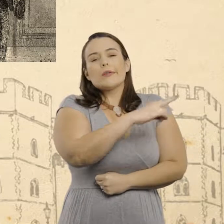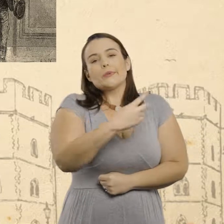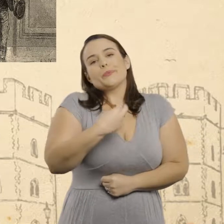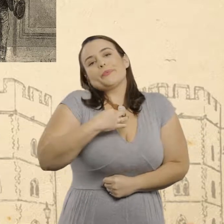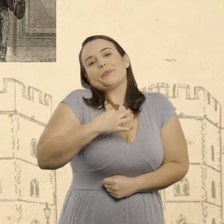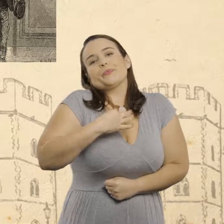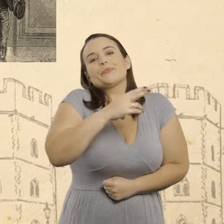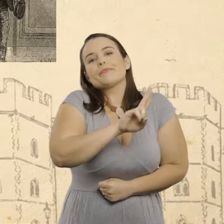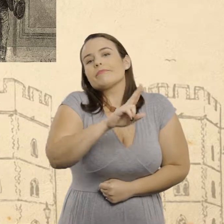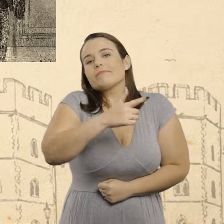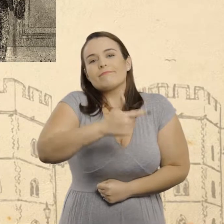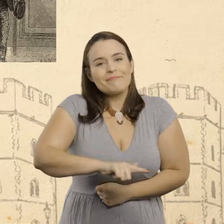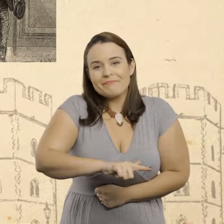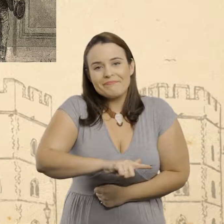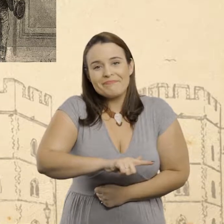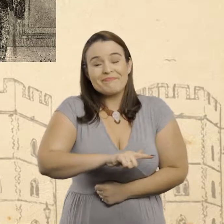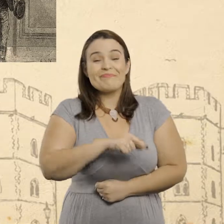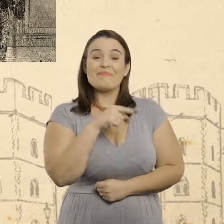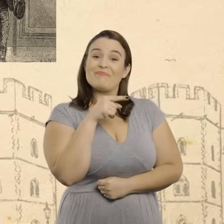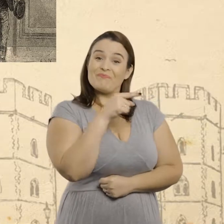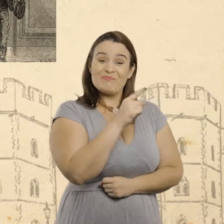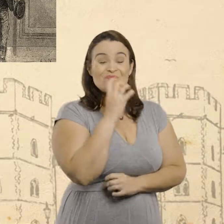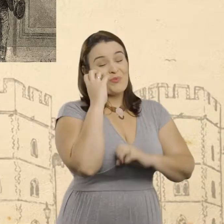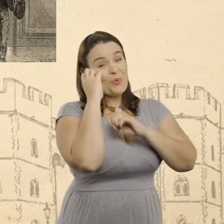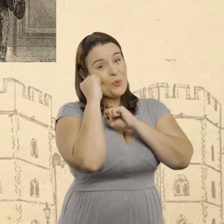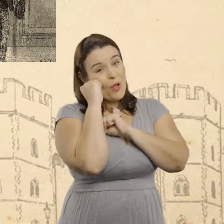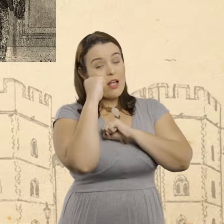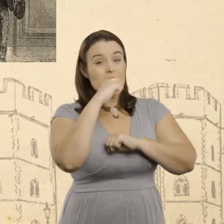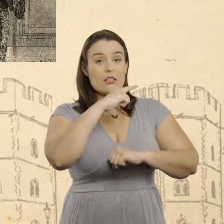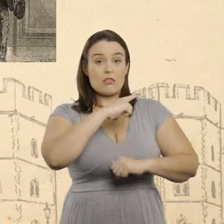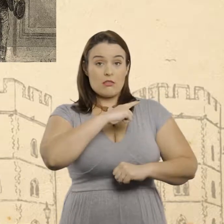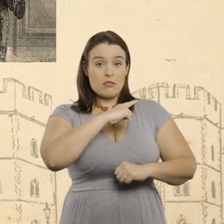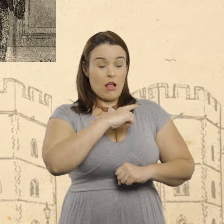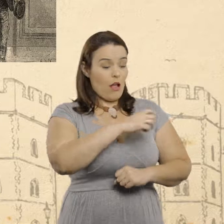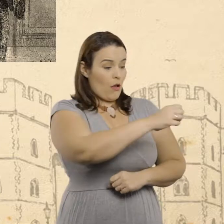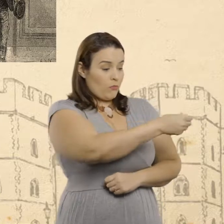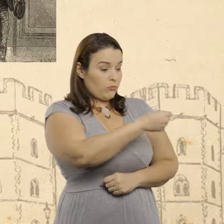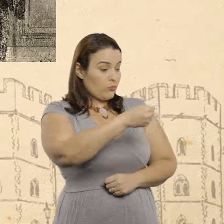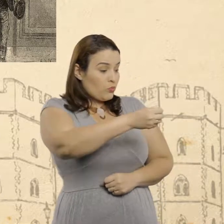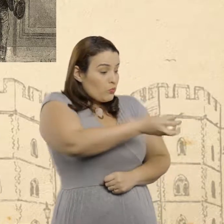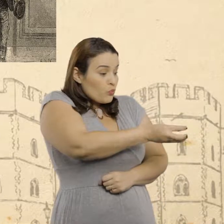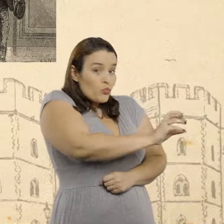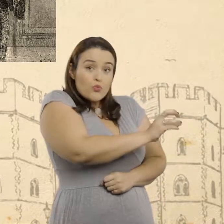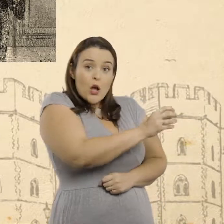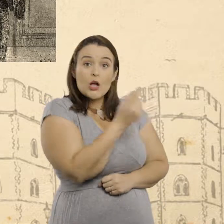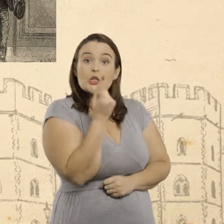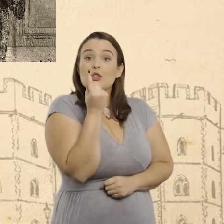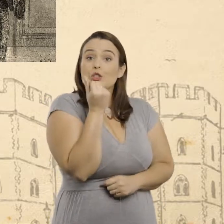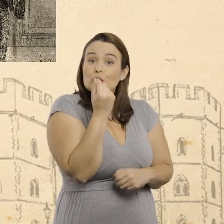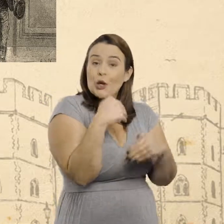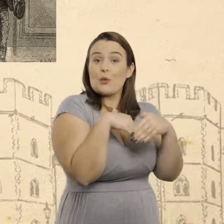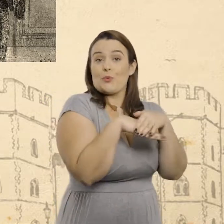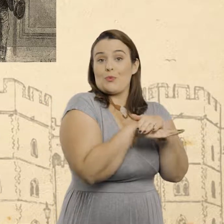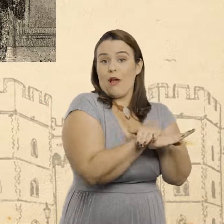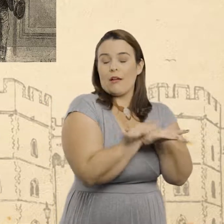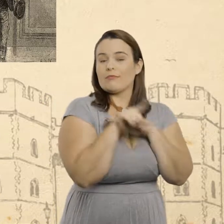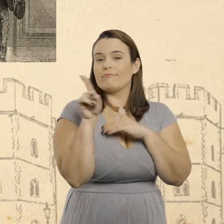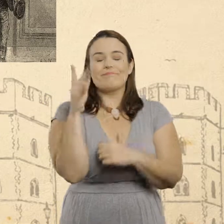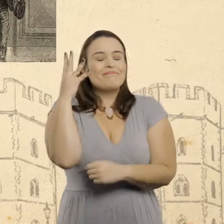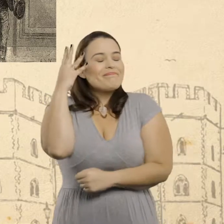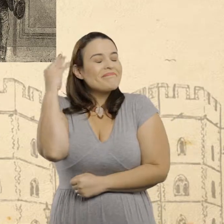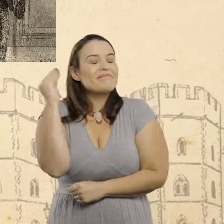em que a roupa foi usada para ele não repetir. No quarto de Phileas Fogg também tinha um grande cofre para guardar